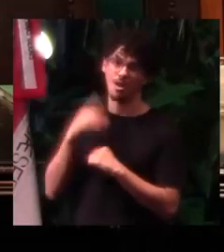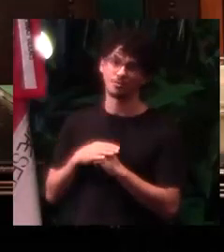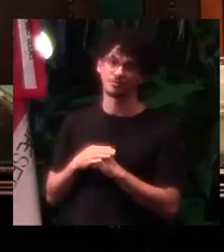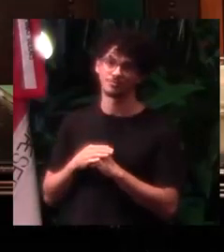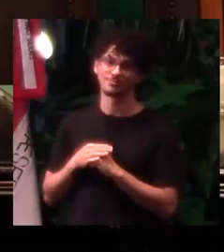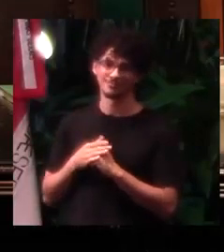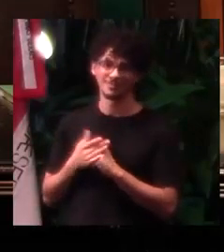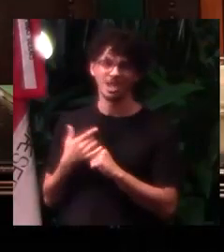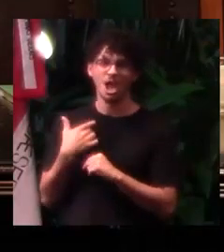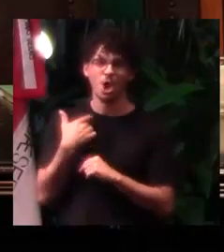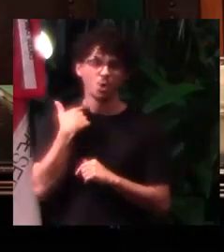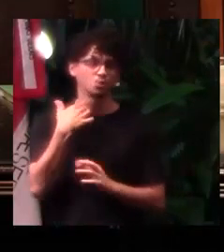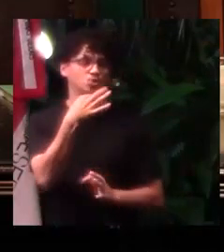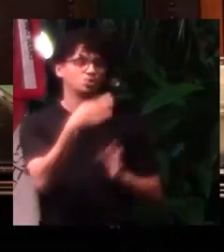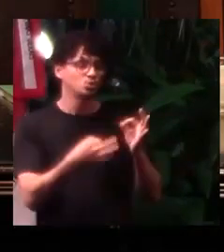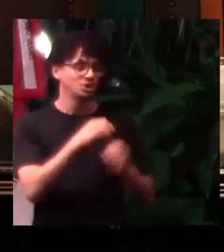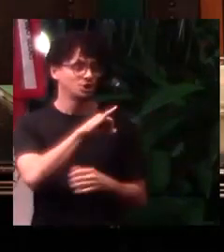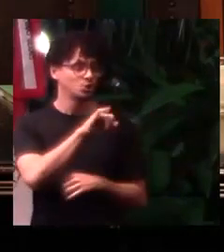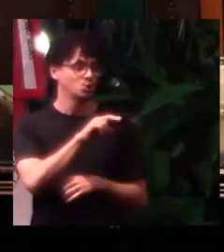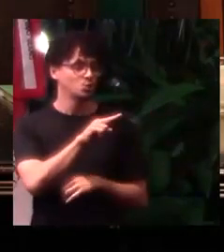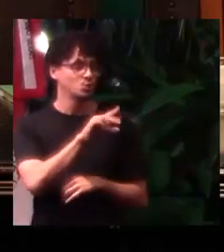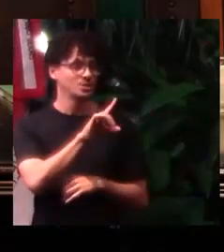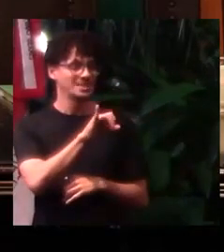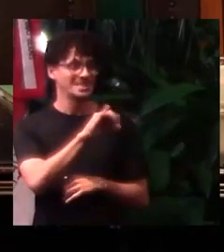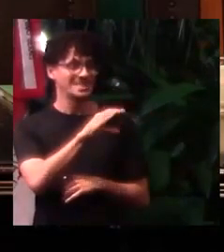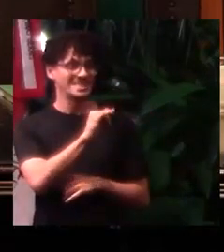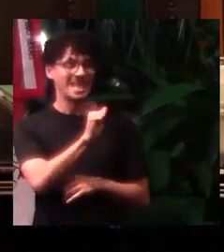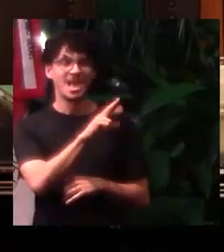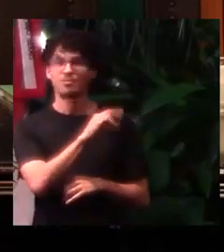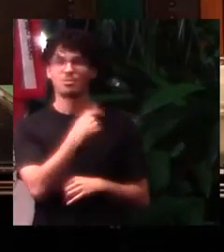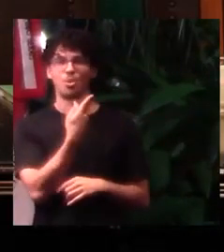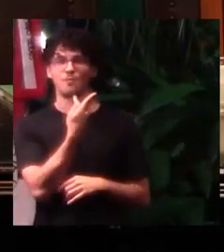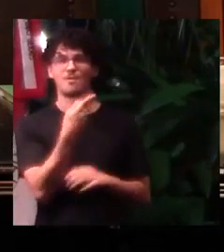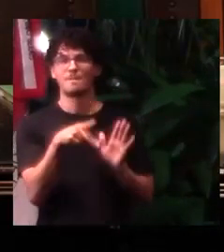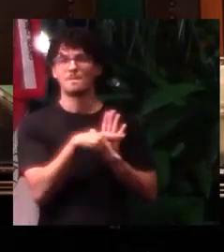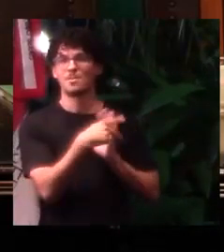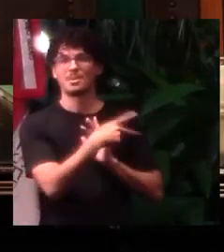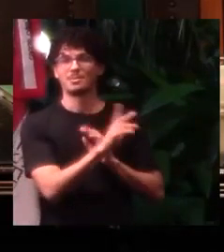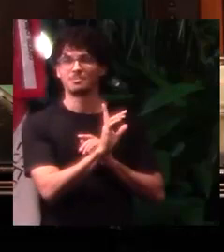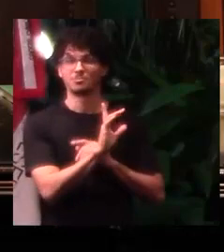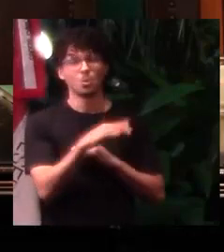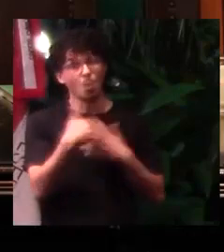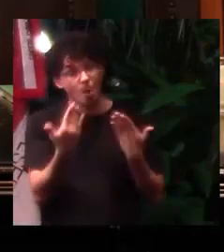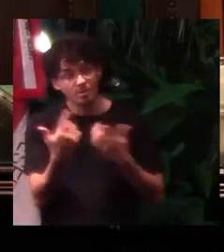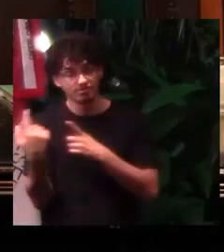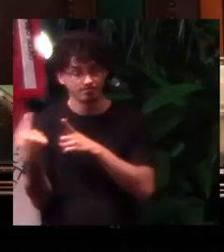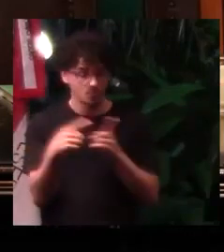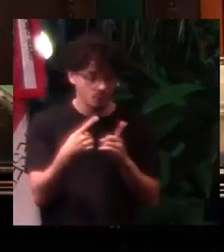por si só, né? ele fala quando provocado. Não é?